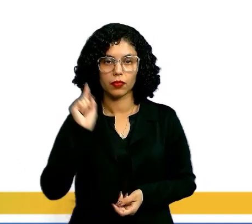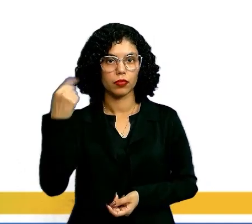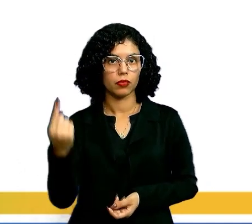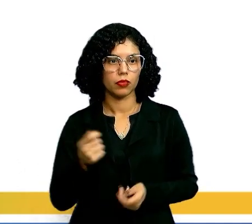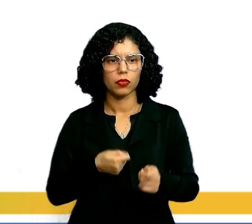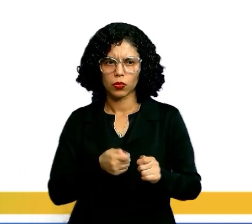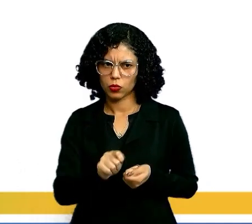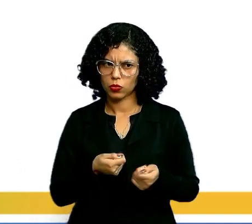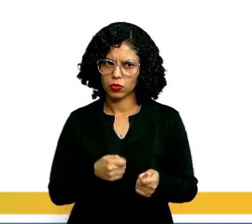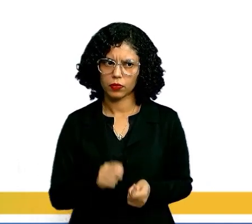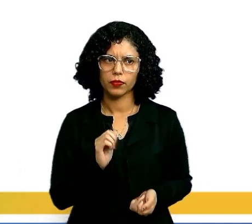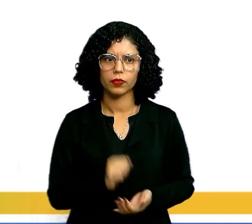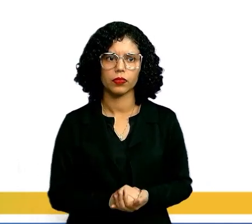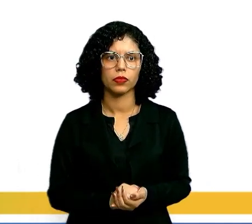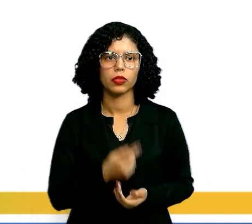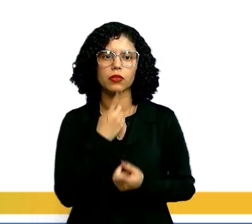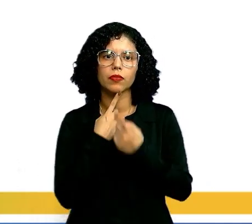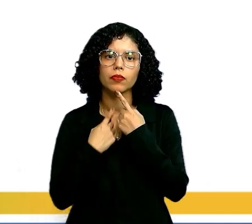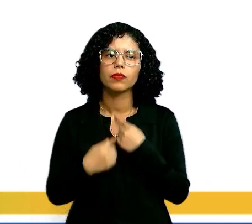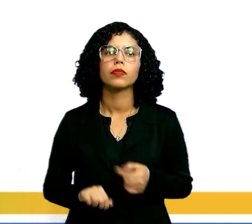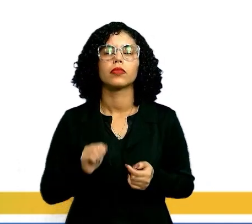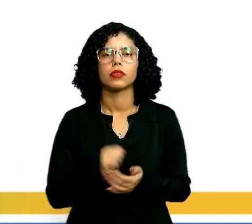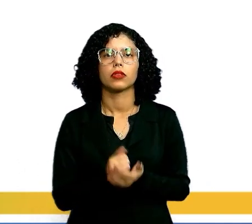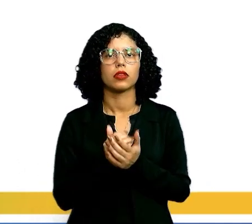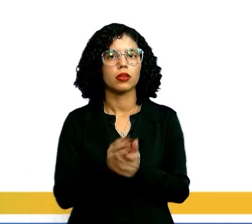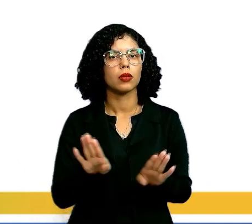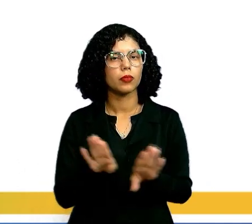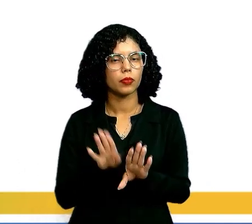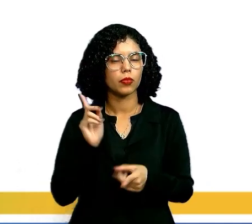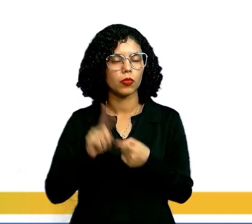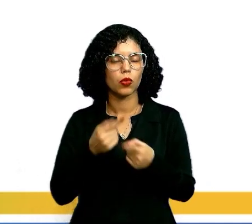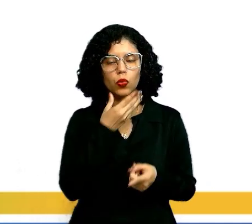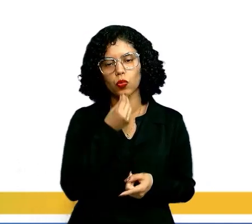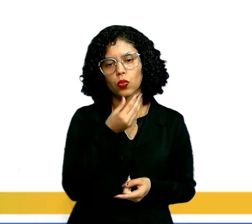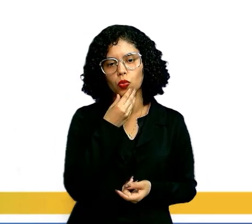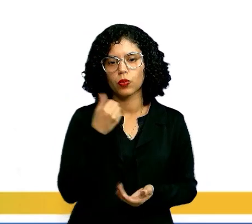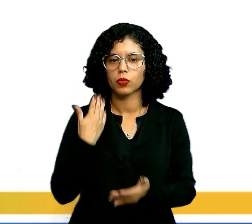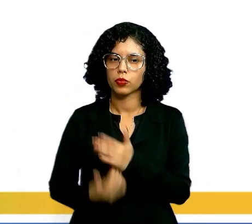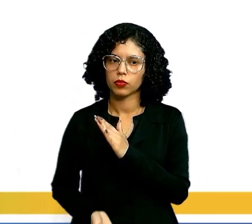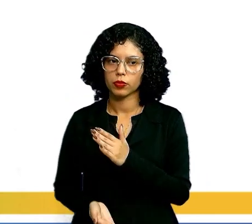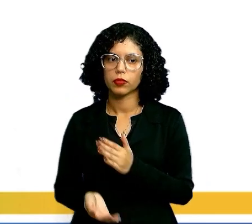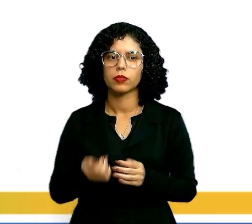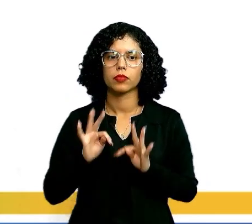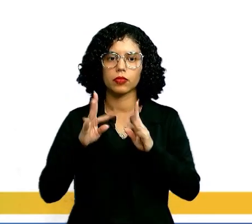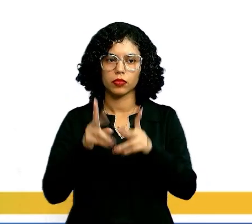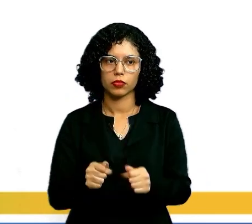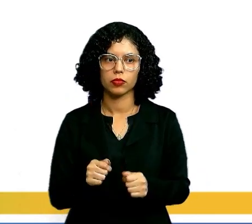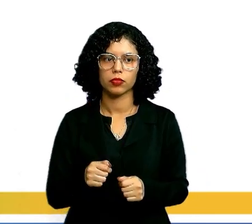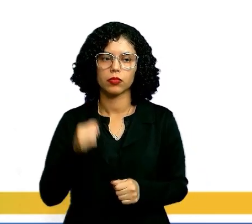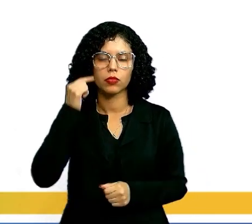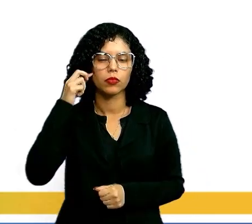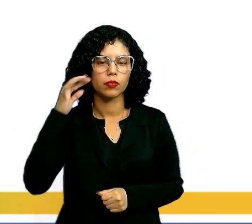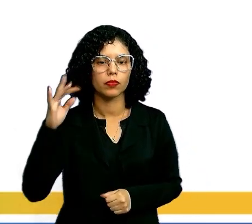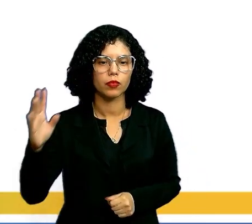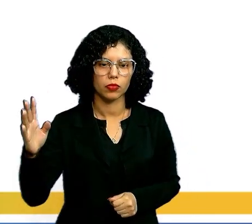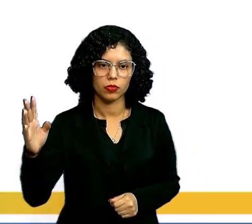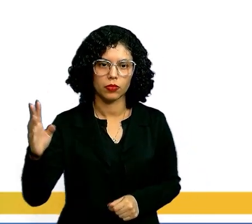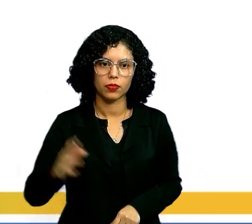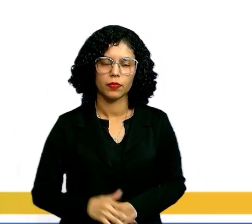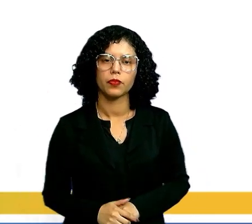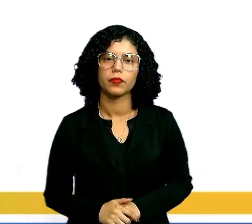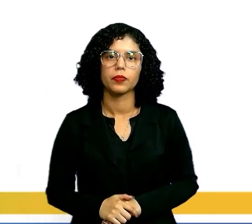deve controlar esses apetites essas paixões para que o homem não se perda no mar das paixões